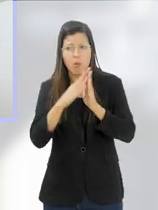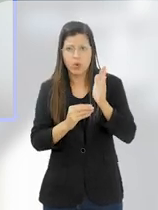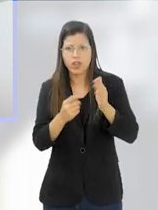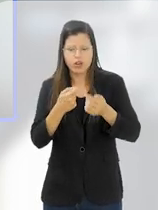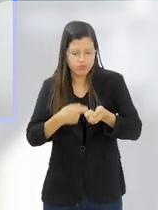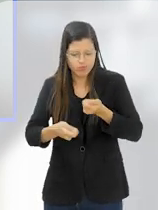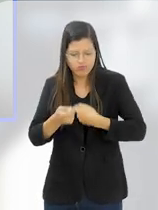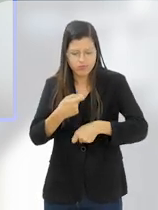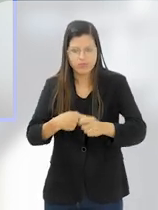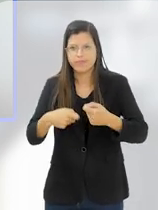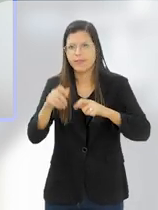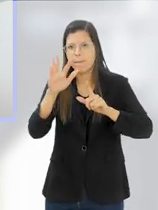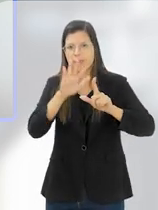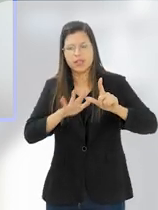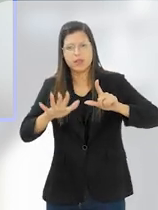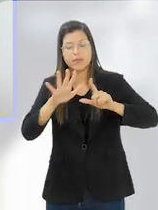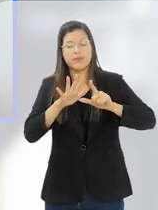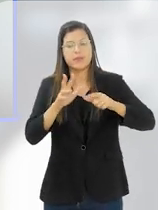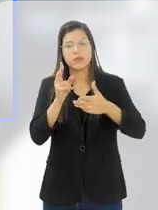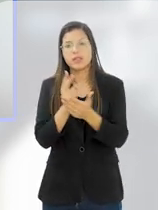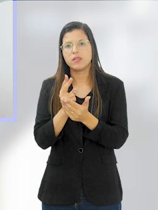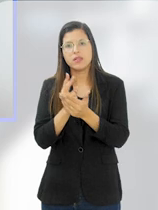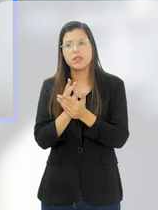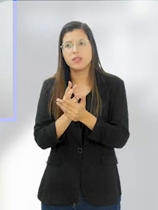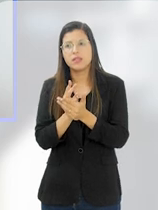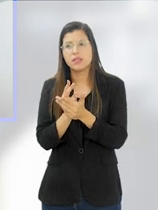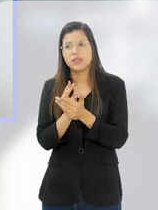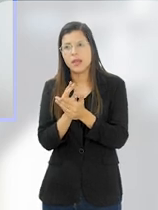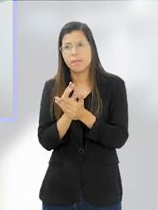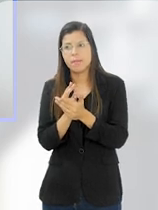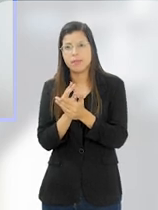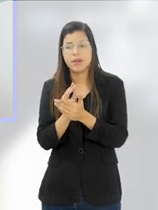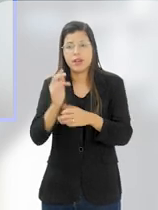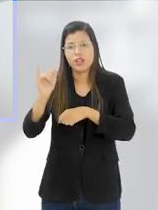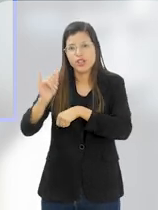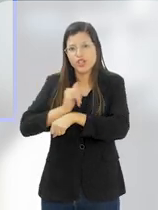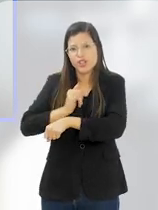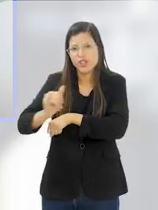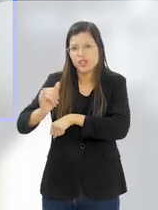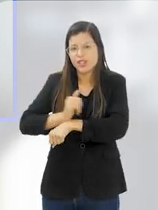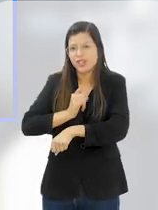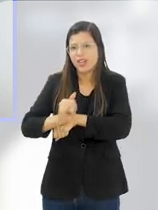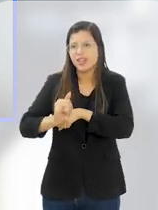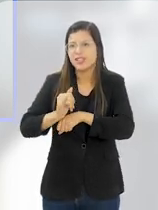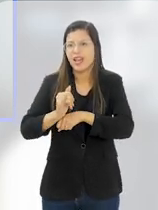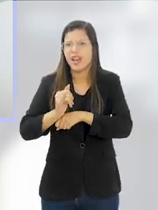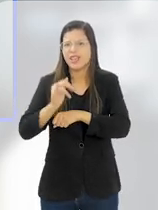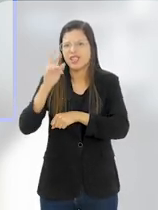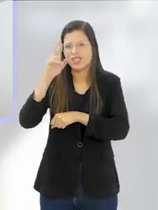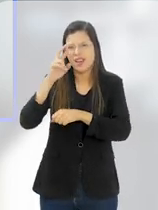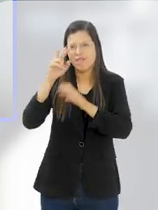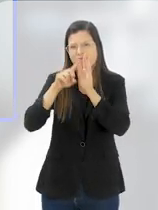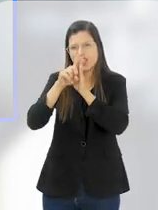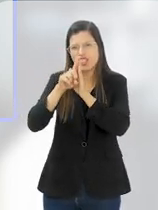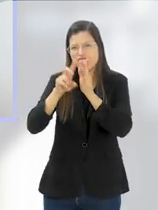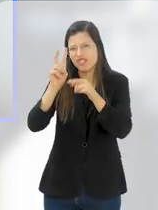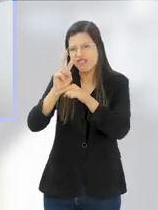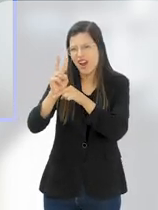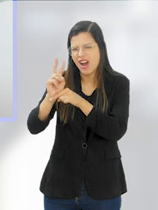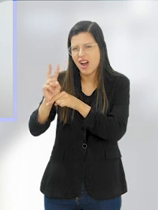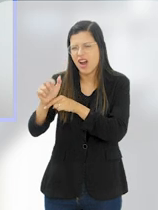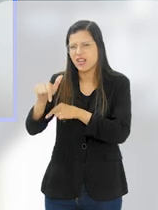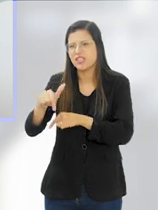de negócio das plataformas, que vai sempre partir de uma estratégia de vigilância dos seus usuários, incluindo